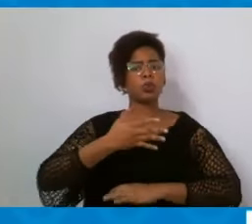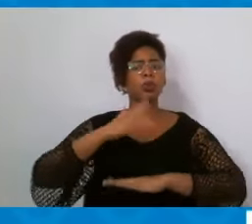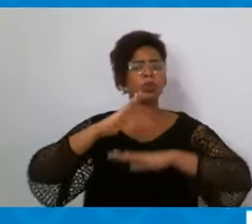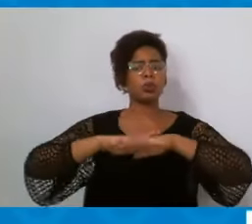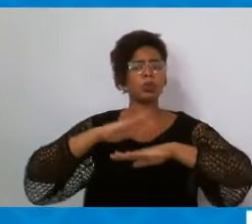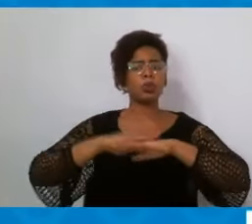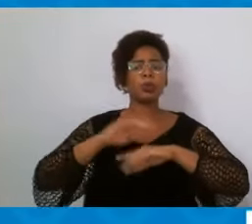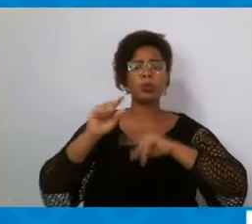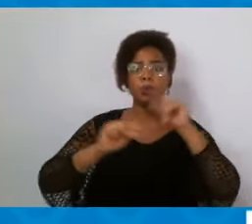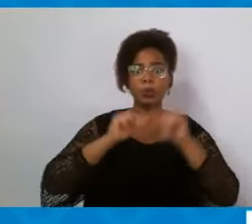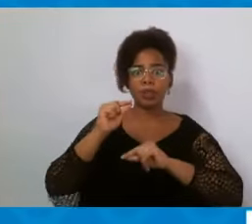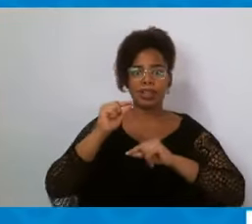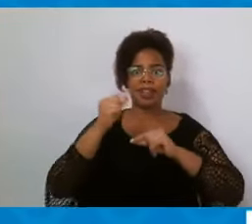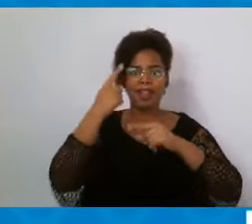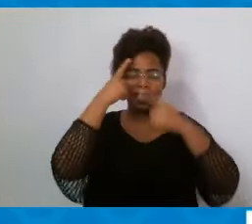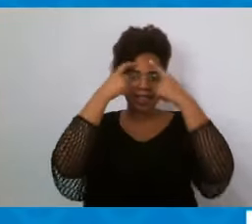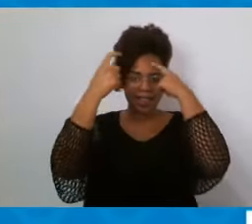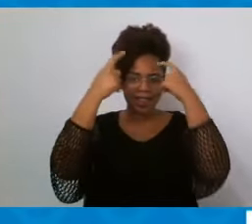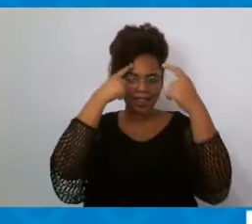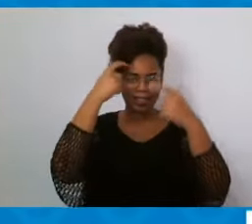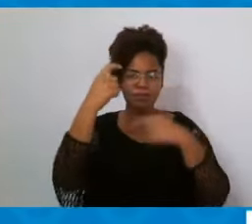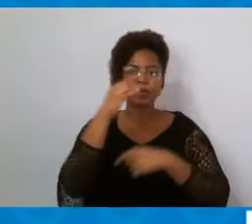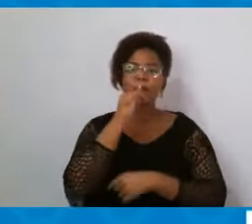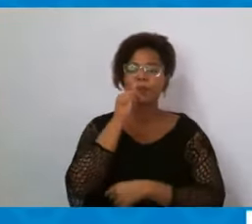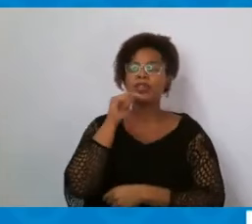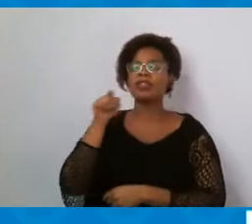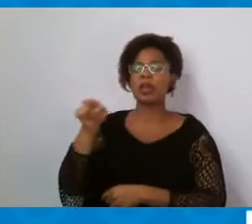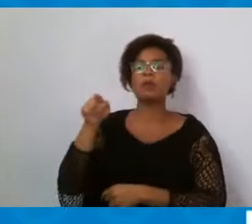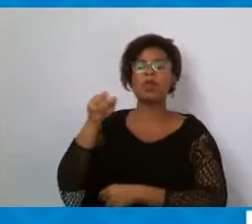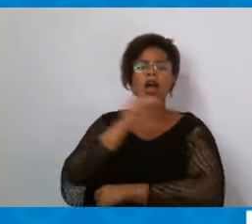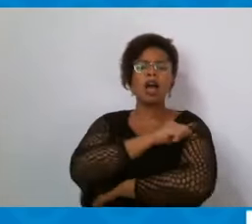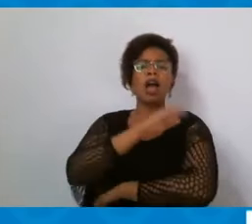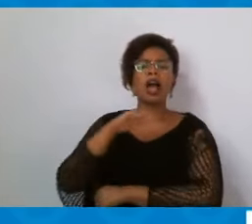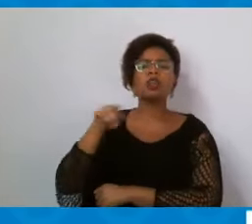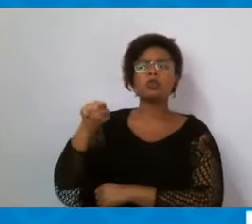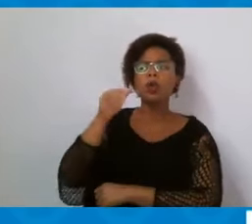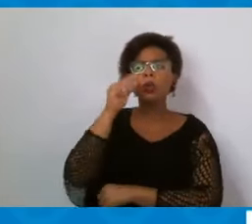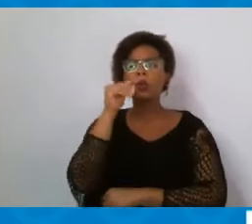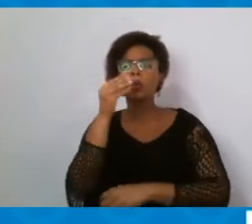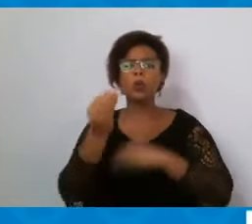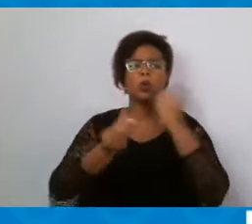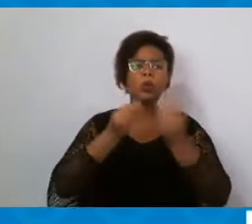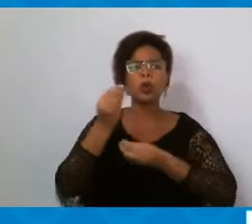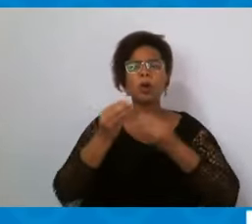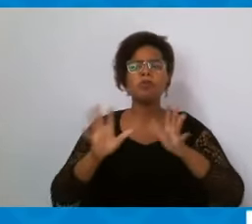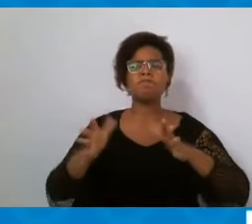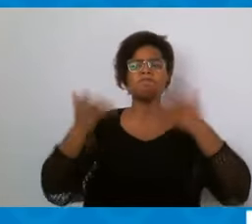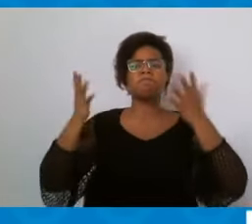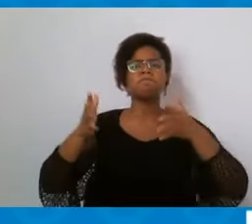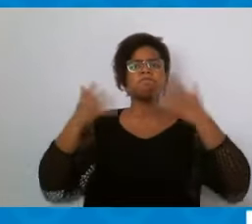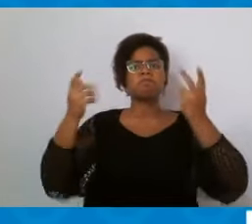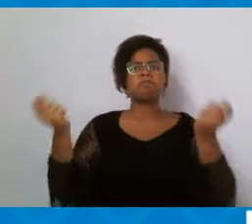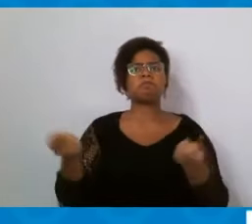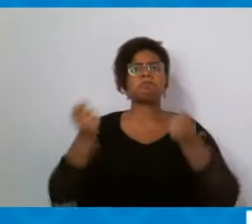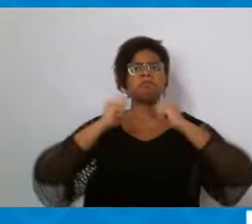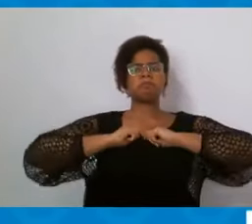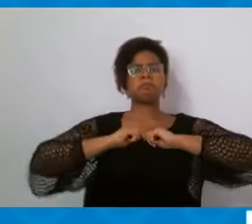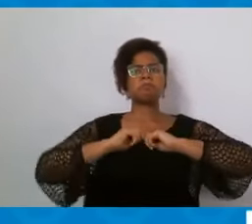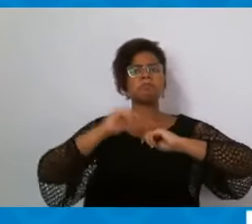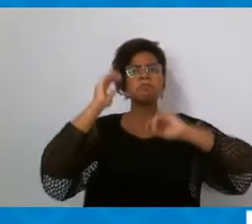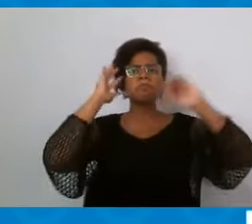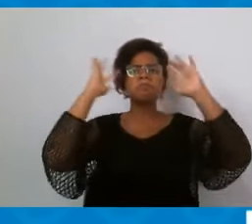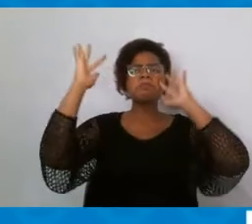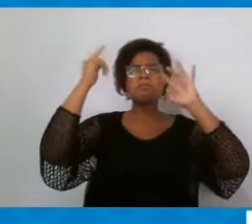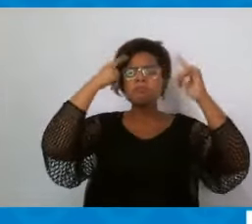que a Marina ficou curiosa sobre como a gente pode incentivar, então, aspectos da criatividade. E aí eu aprendi bastante